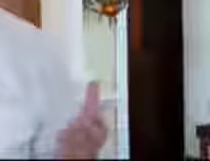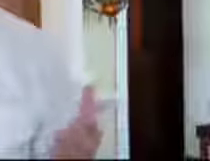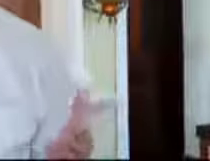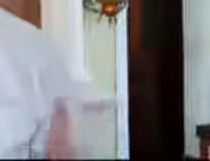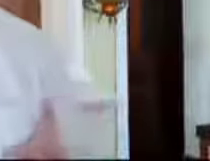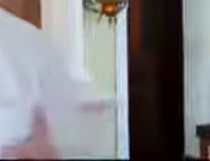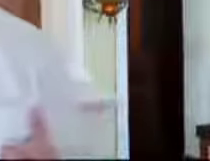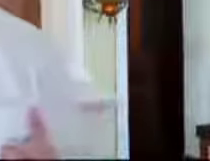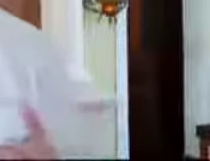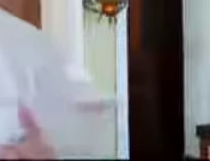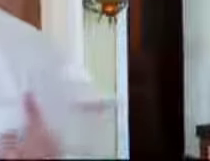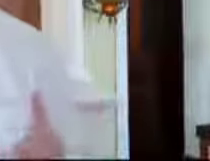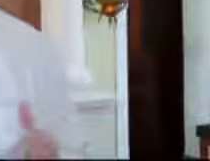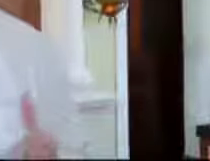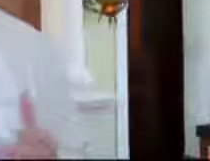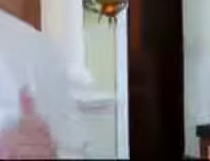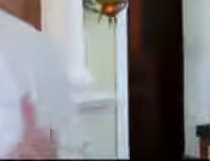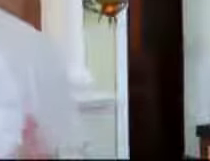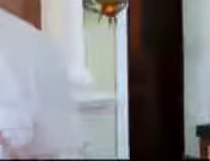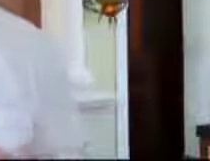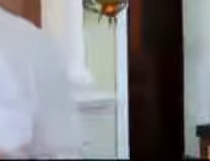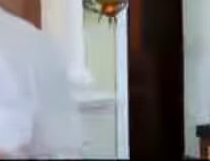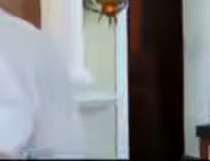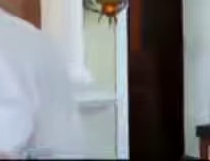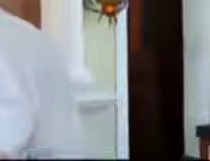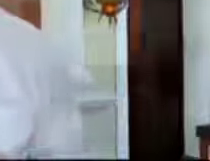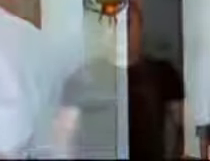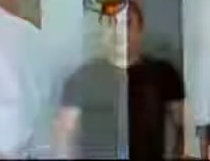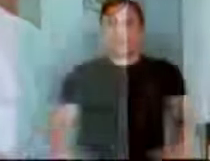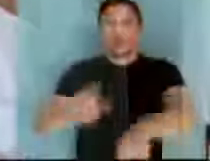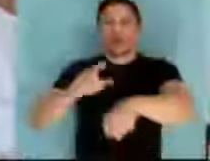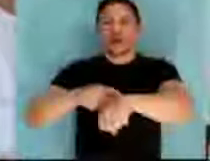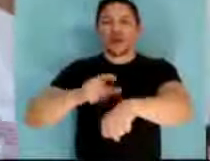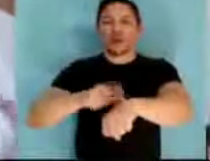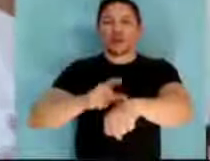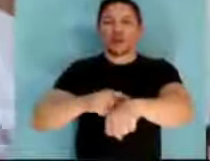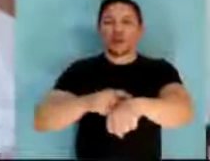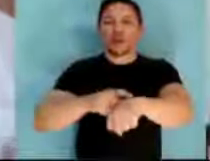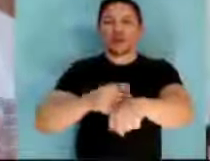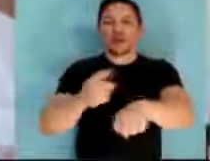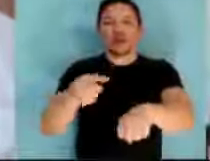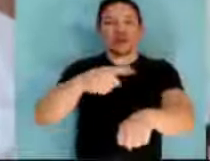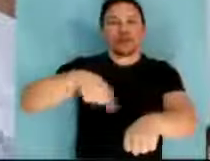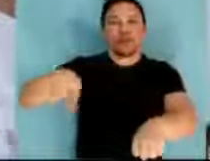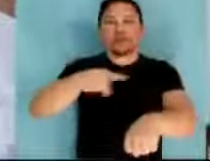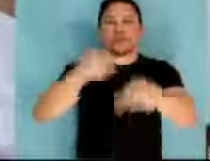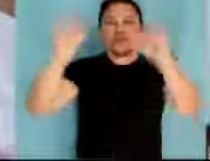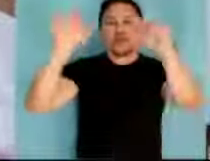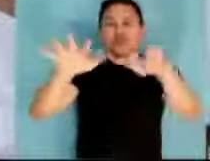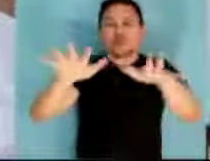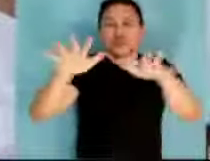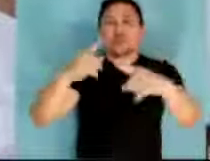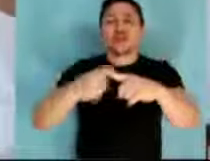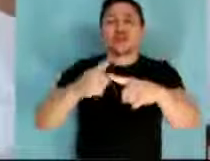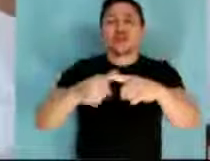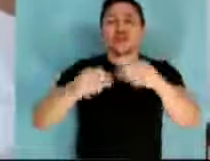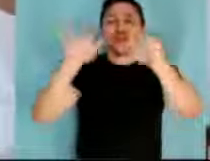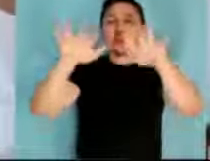Estamos vivendo um momento de graça, porque graça é a expressão do amor de